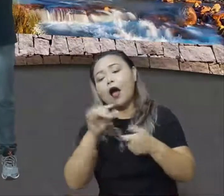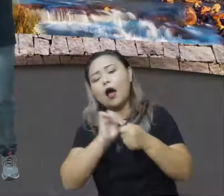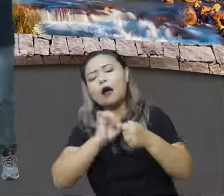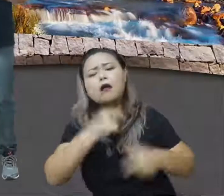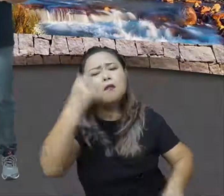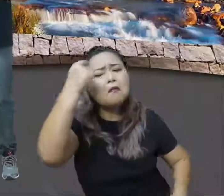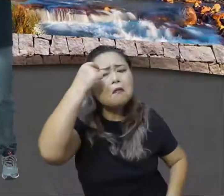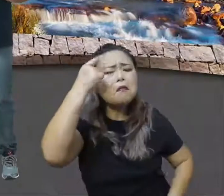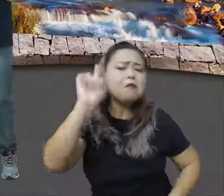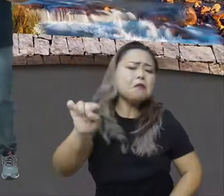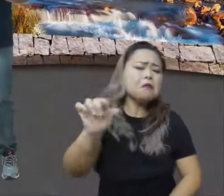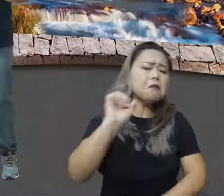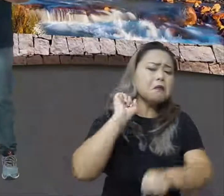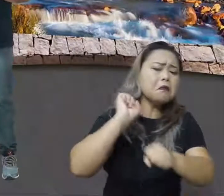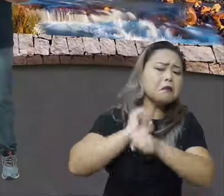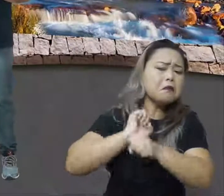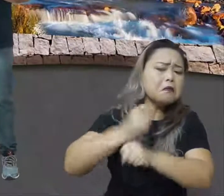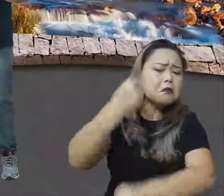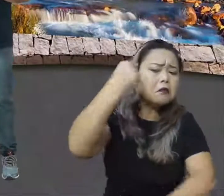para refletir.